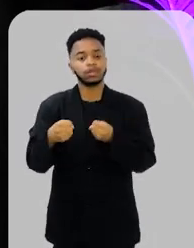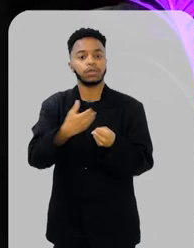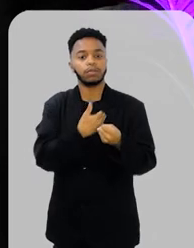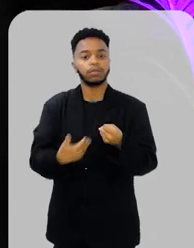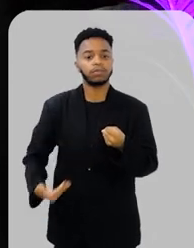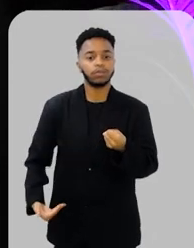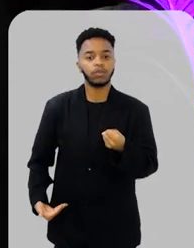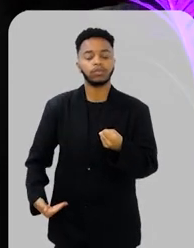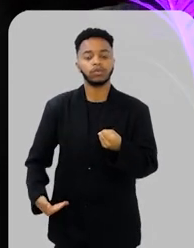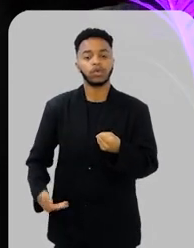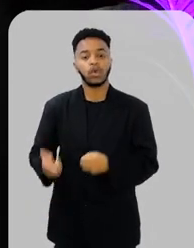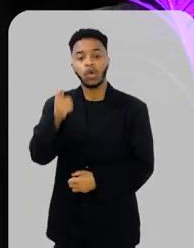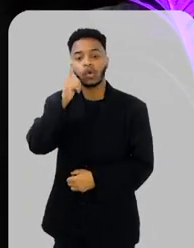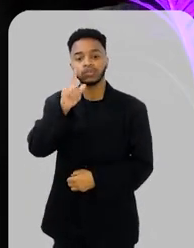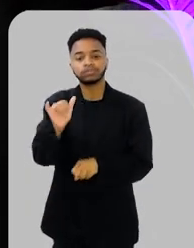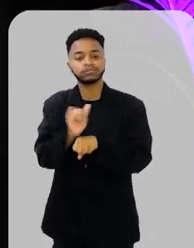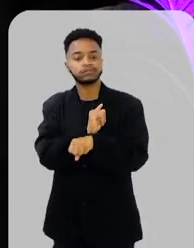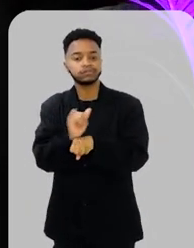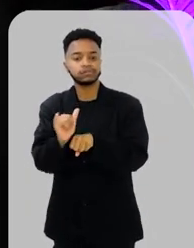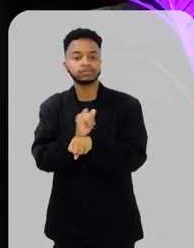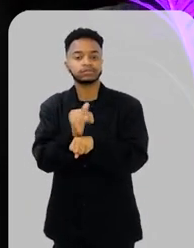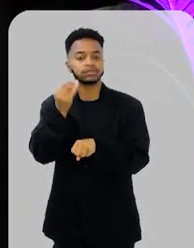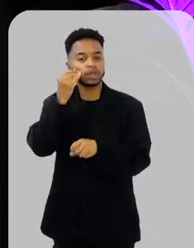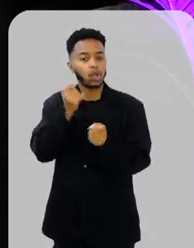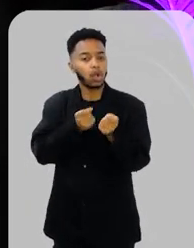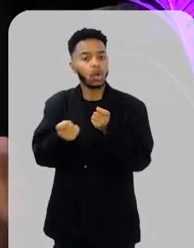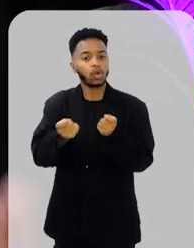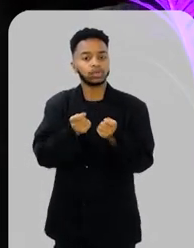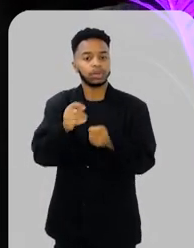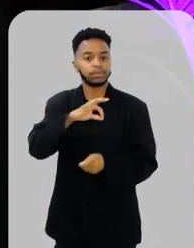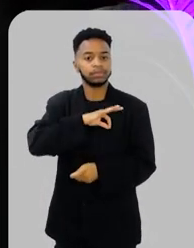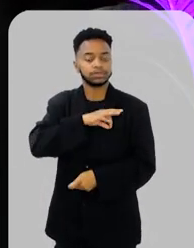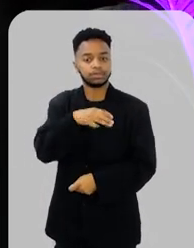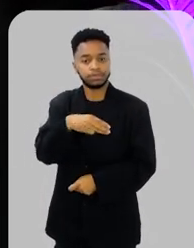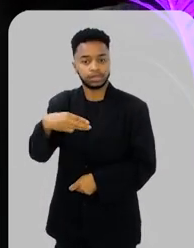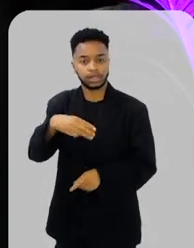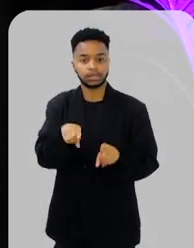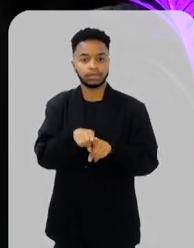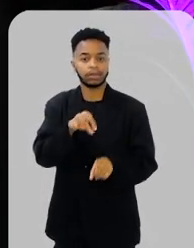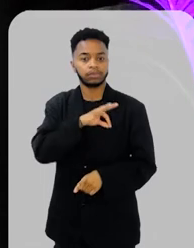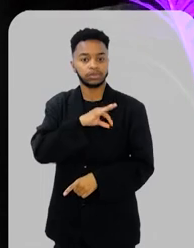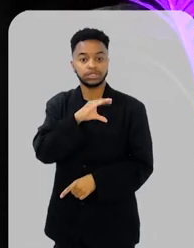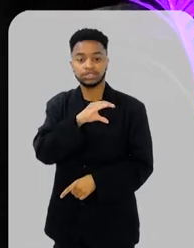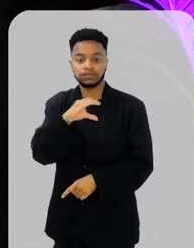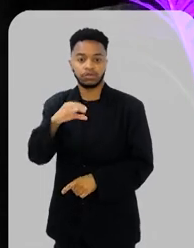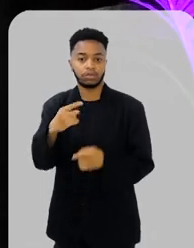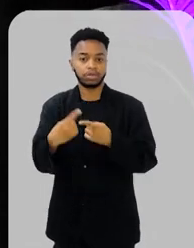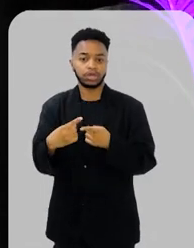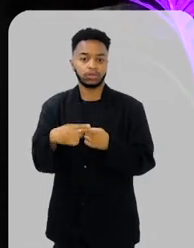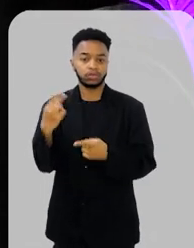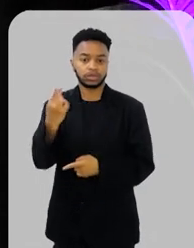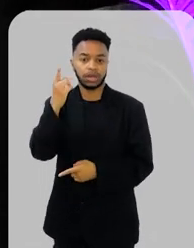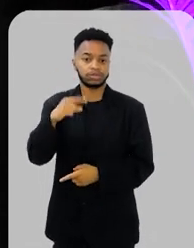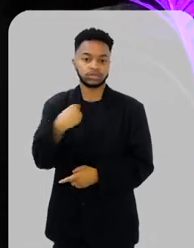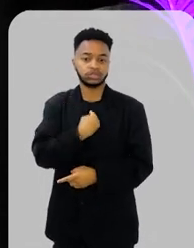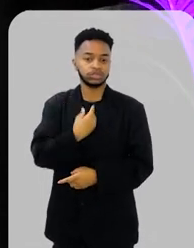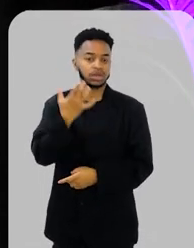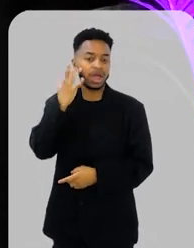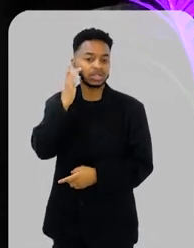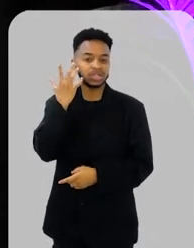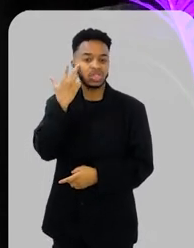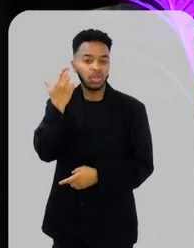poder público estadual ele tenha mecanismos de controlar a Polícia Militar e a Polícia Civil. Não é possível a